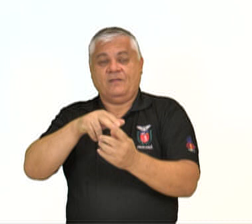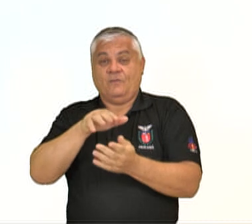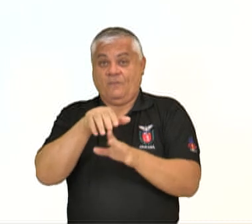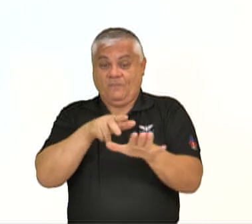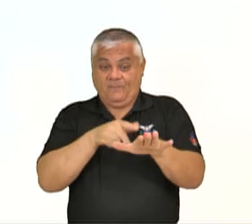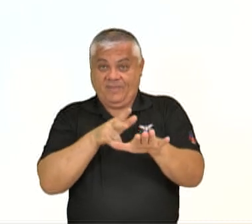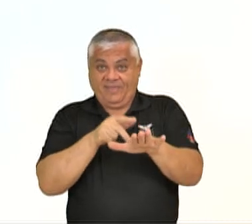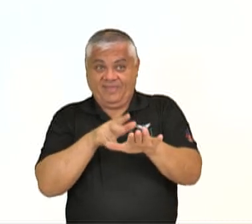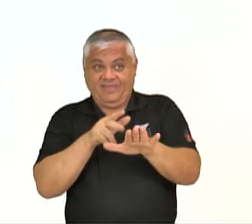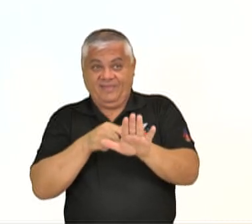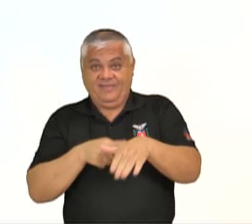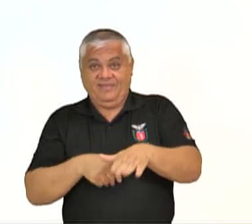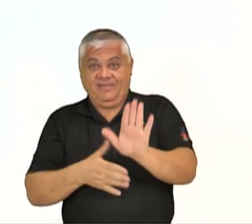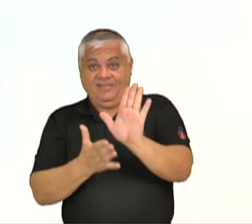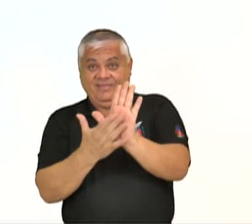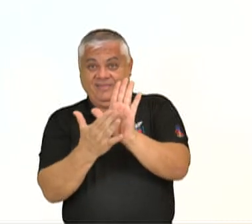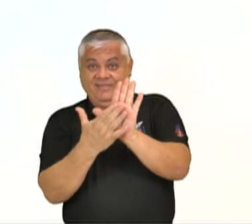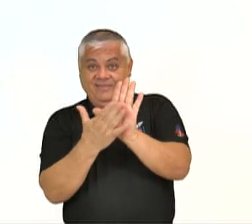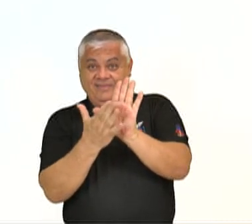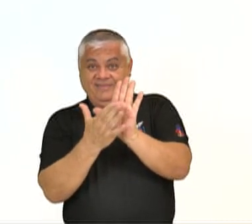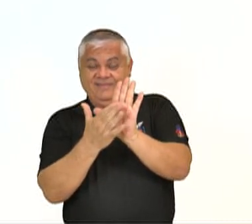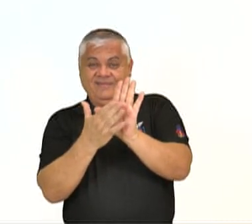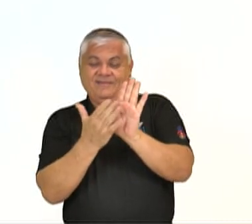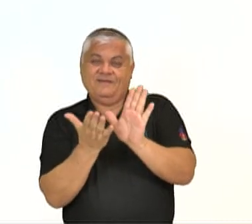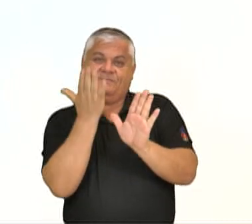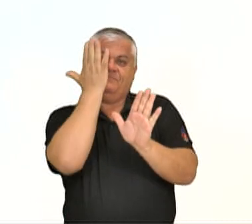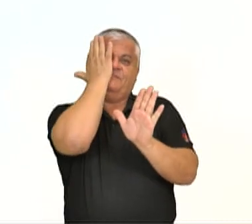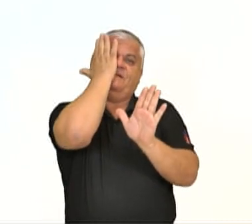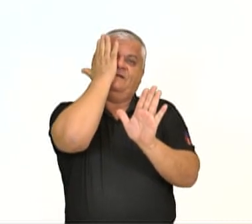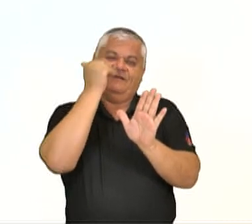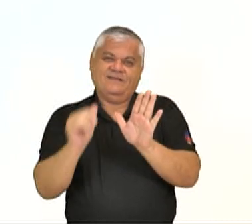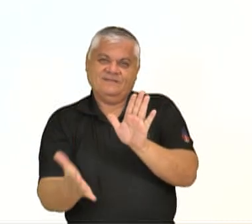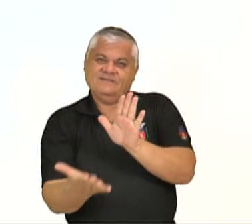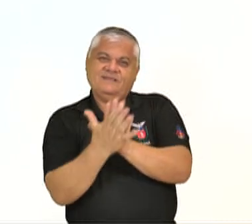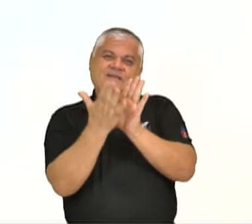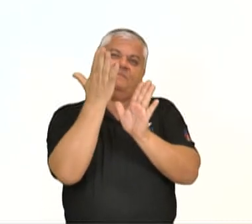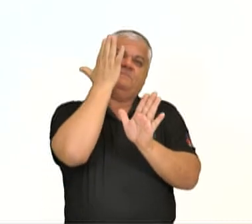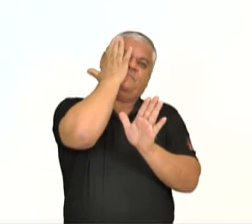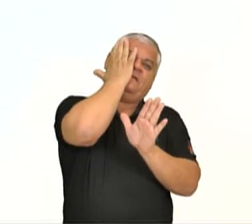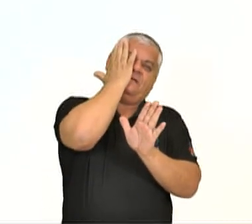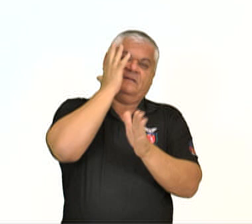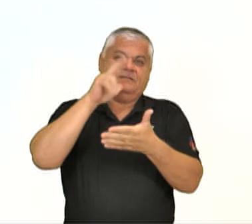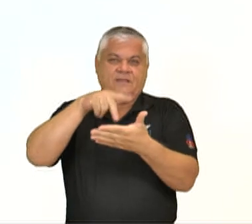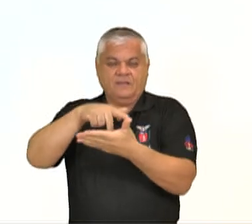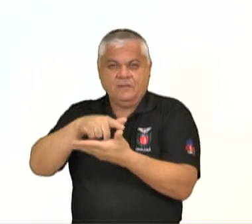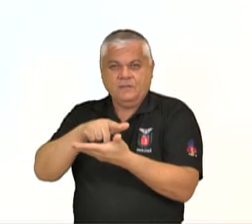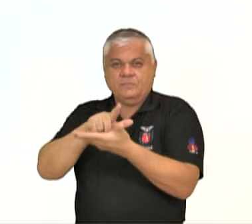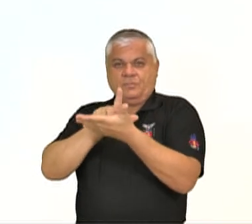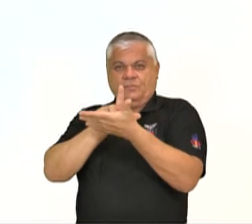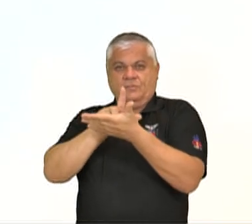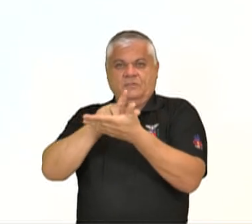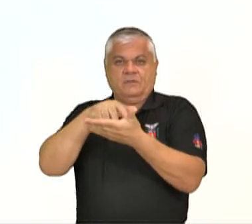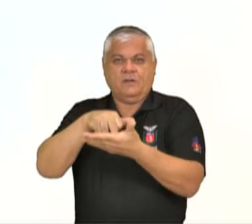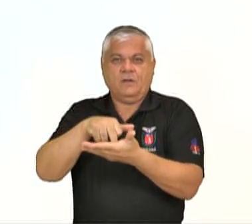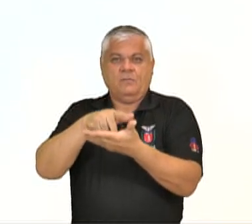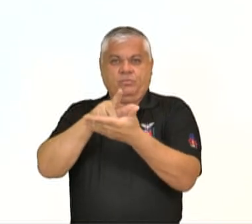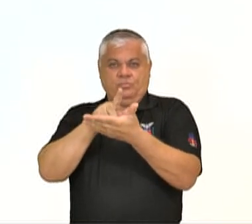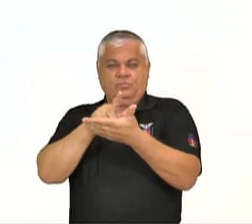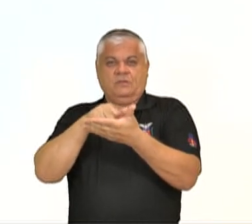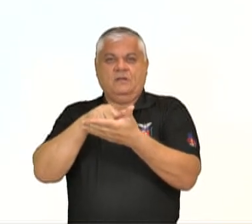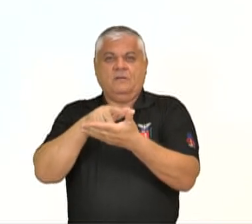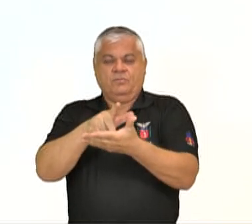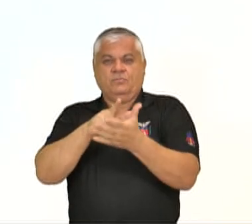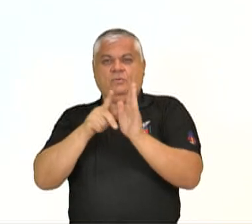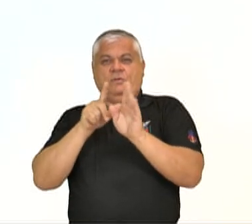flexionar e é a planta do pé que vai tentar acertar o adversário. Então, na verdade, ele nem é um chute, ele é um empurrão,